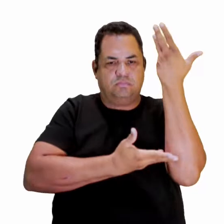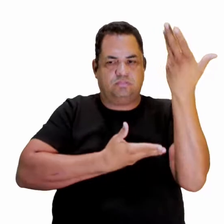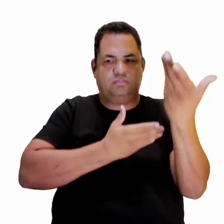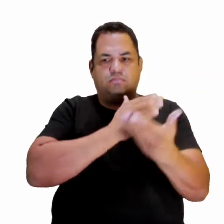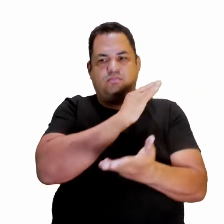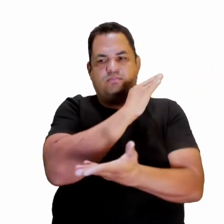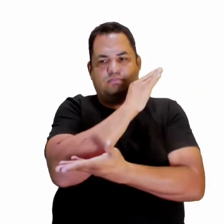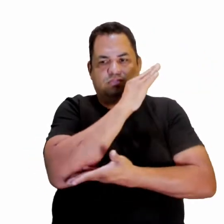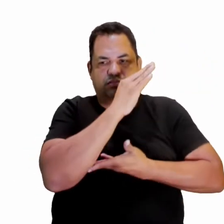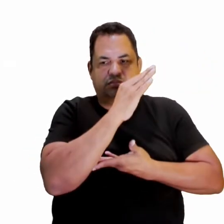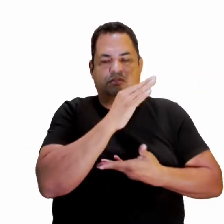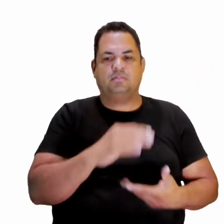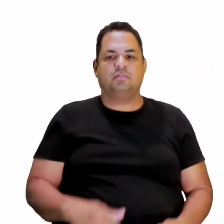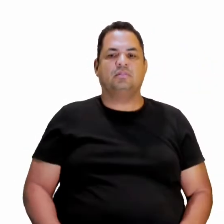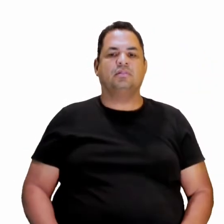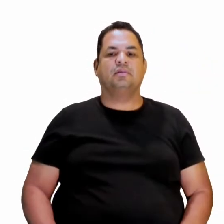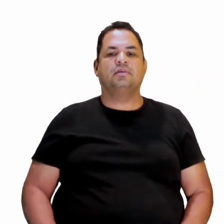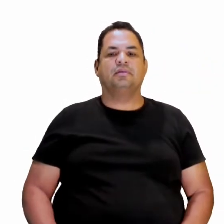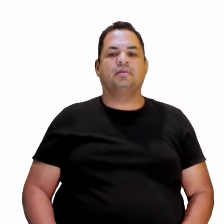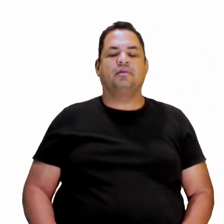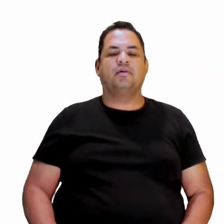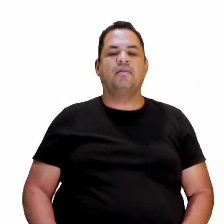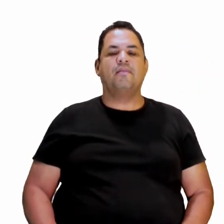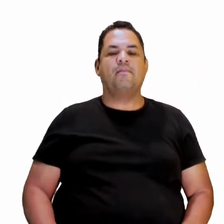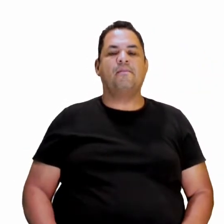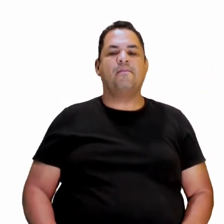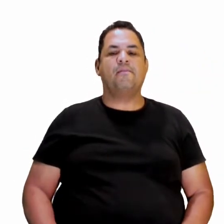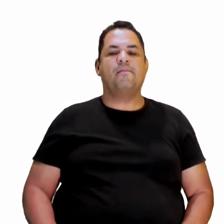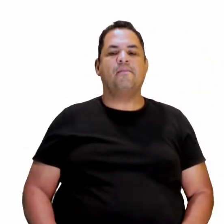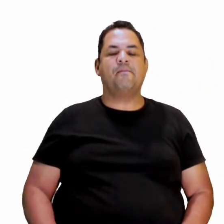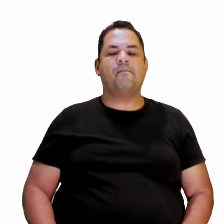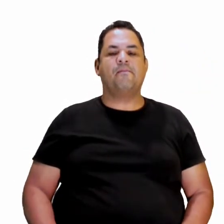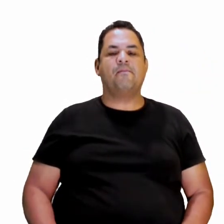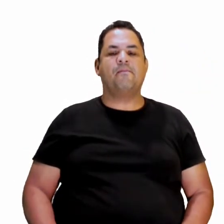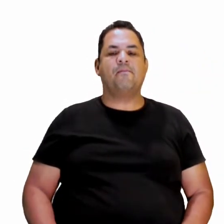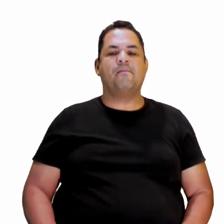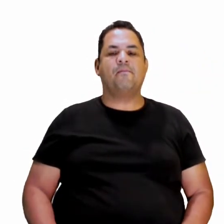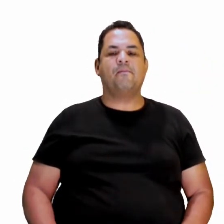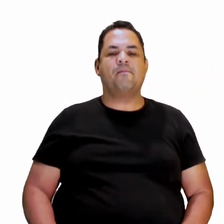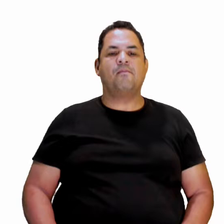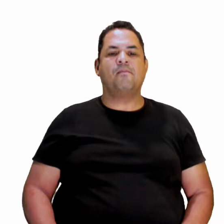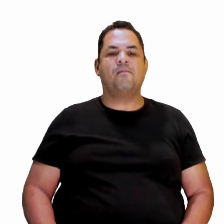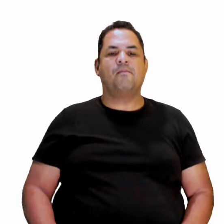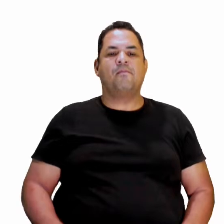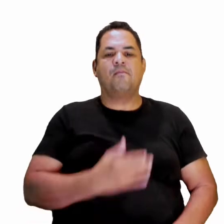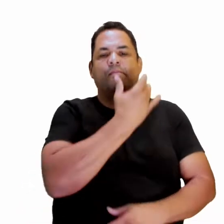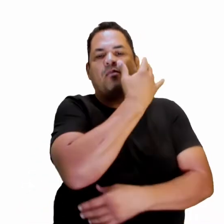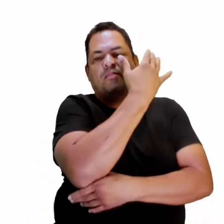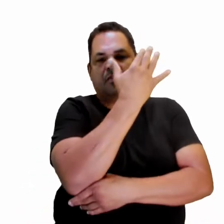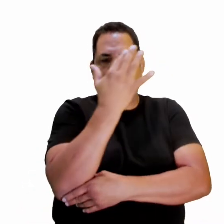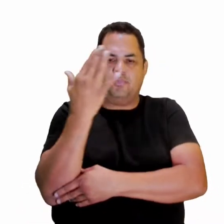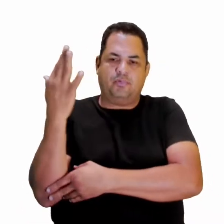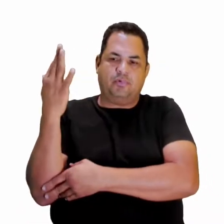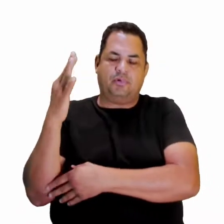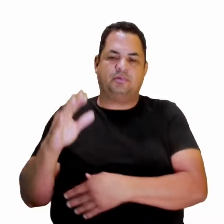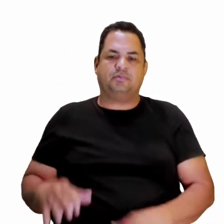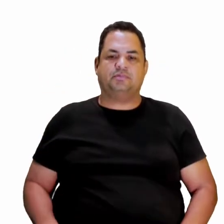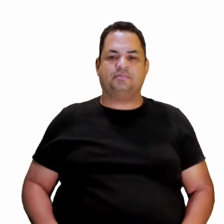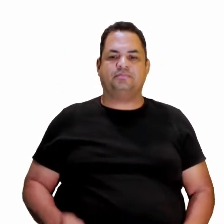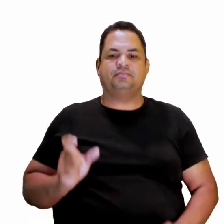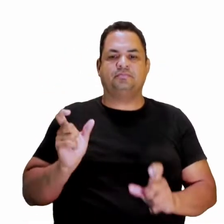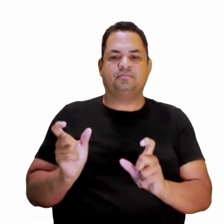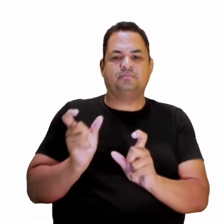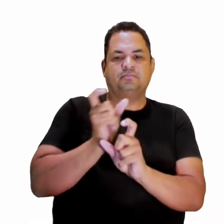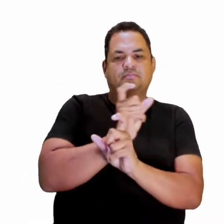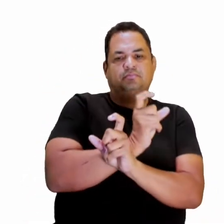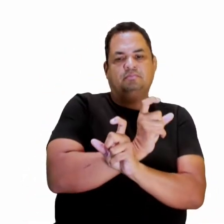desmatamento. Detalhe, a palavra forest, ela é floresta. E aí temos aqui o prefixo que vem